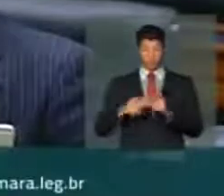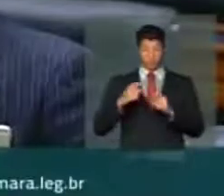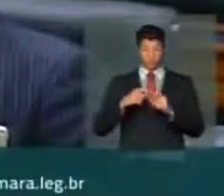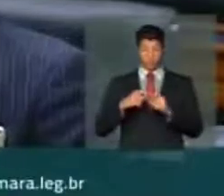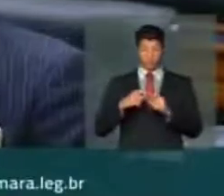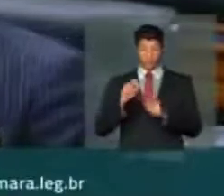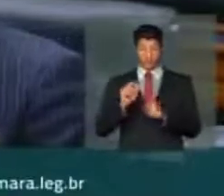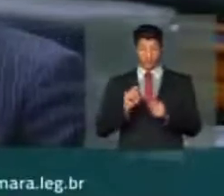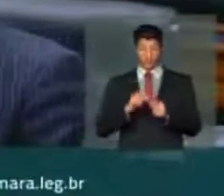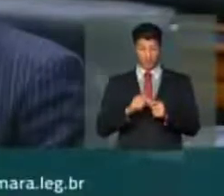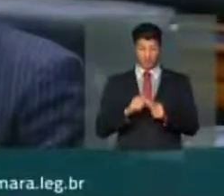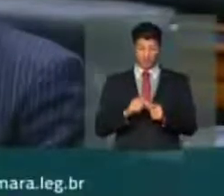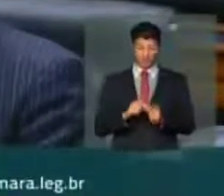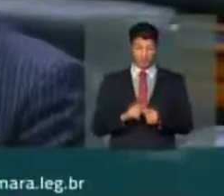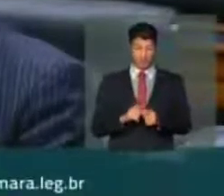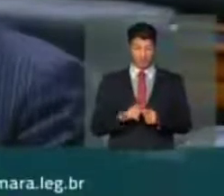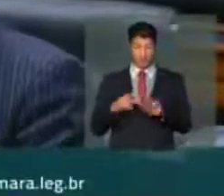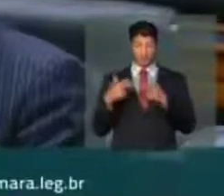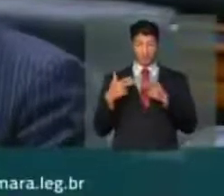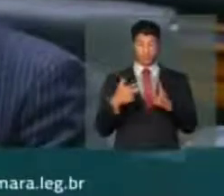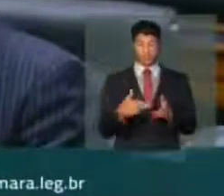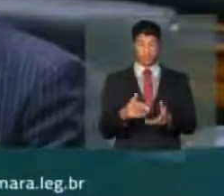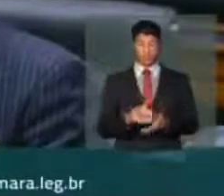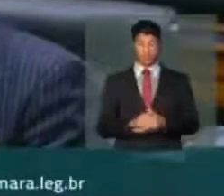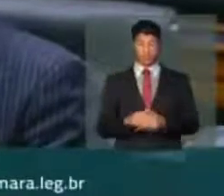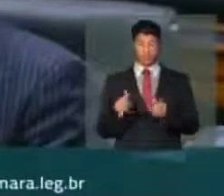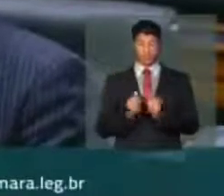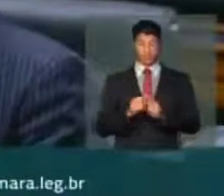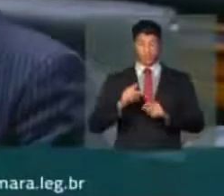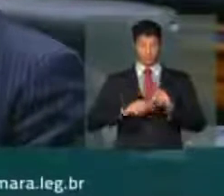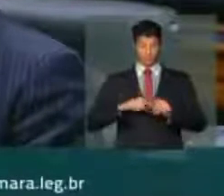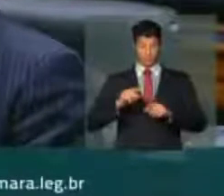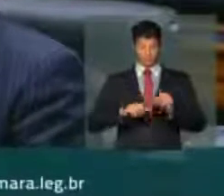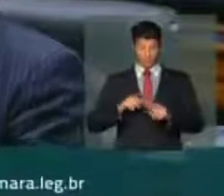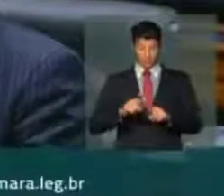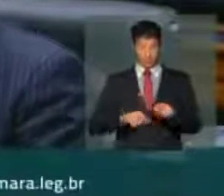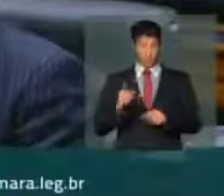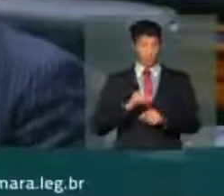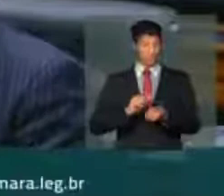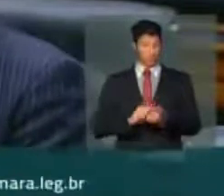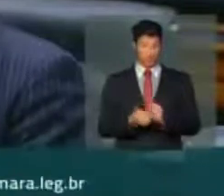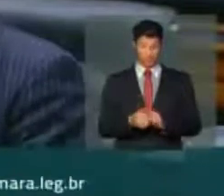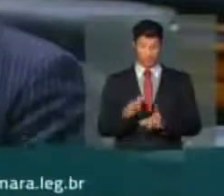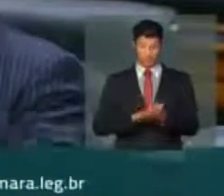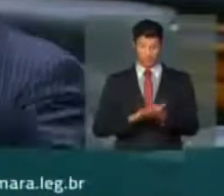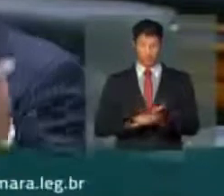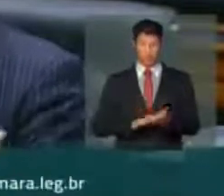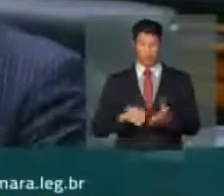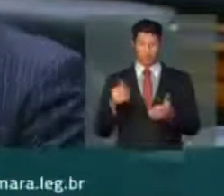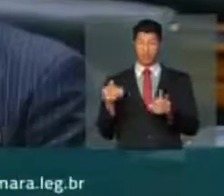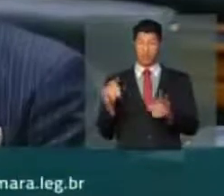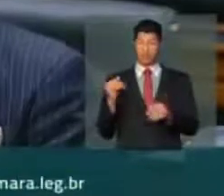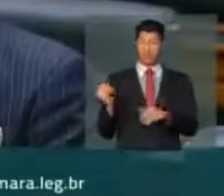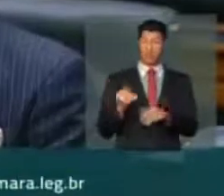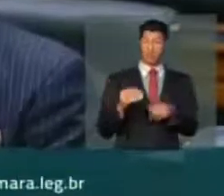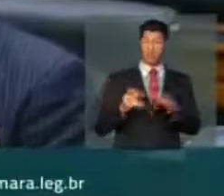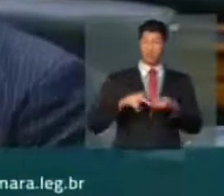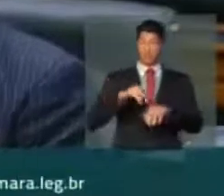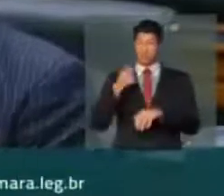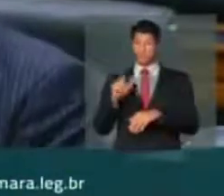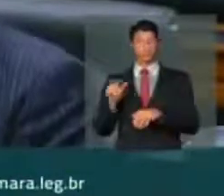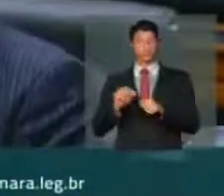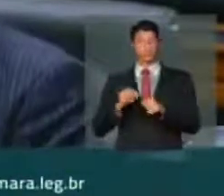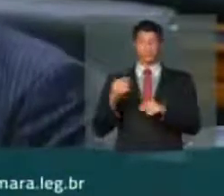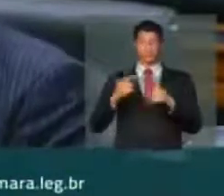médicos que fazem cirurgias com material não adequado, cobram o importado e fazem com